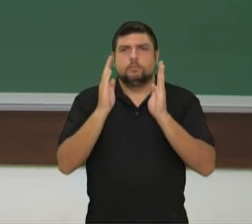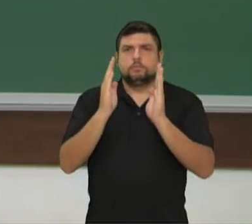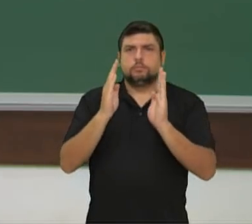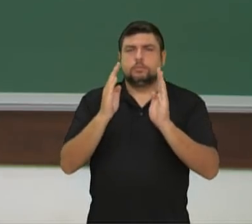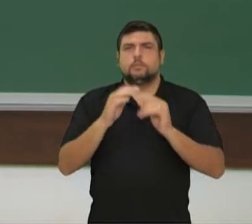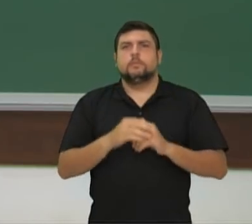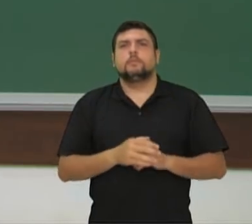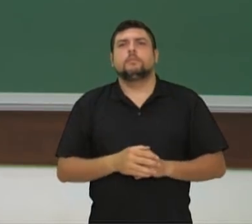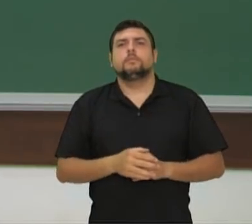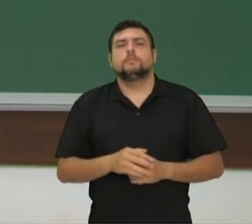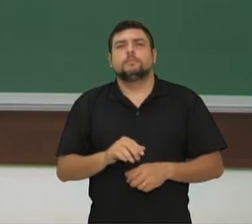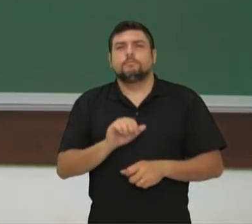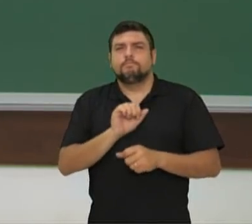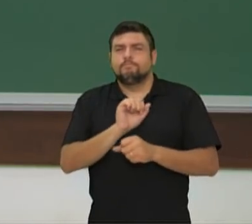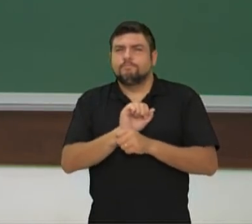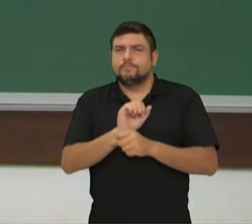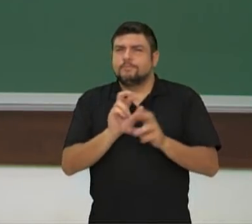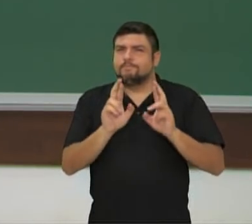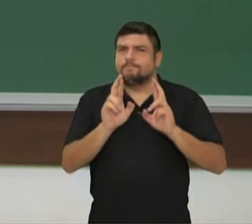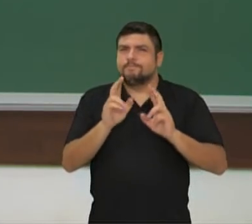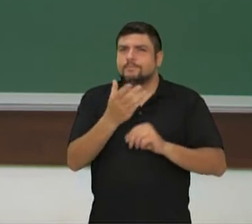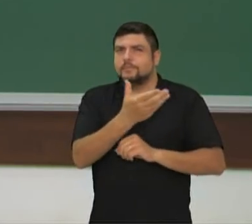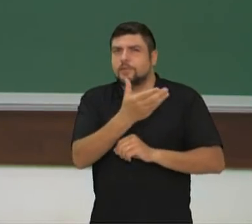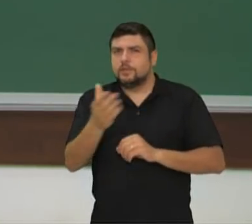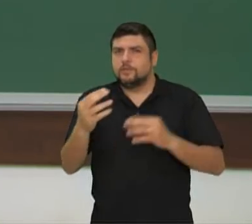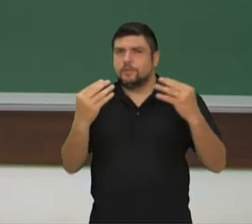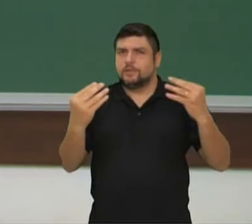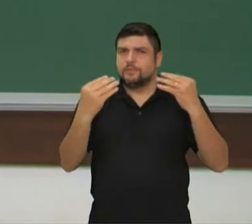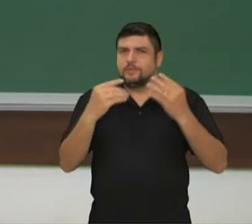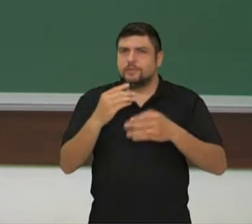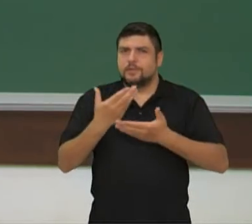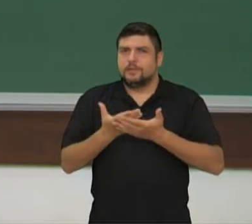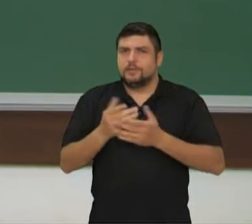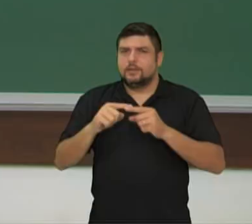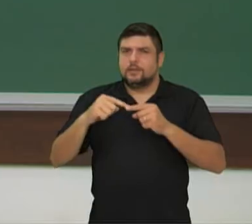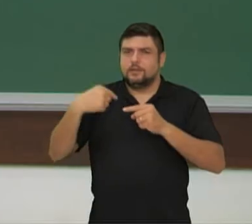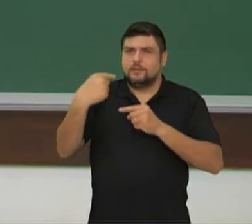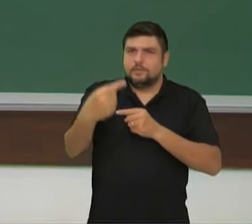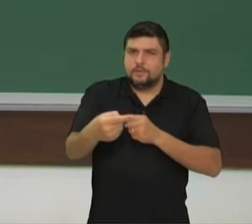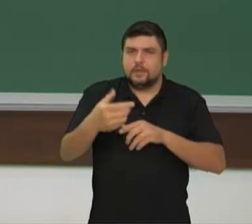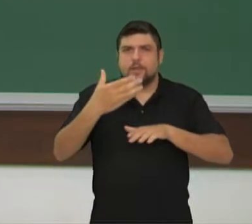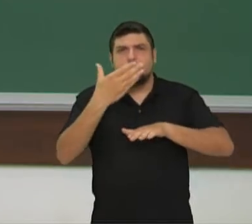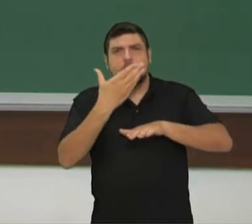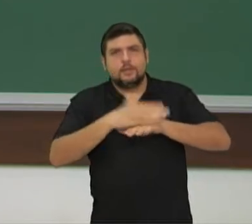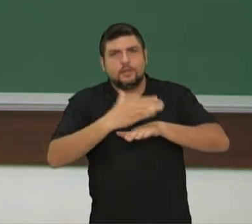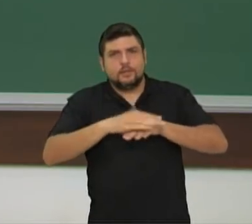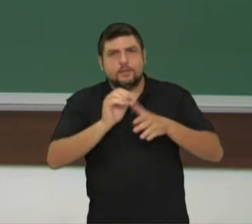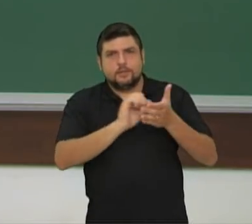Certo? Espero vocês, né? Espero que vocês treinem os